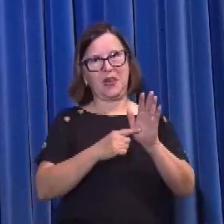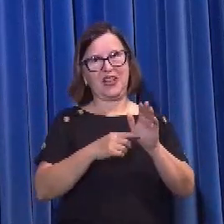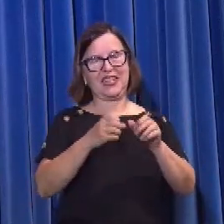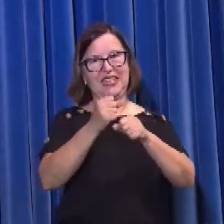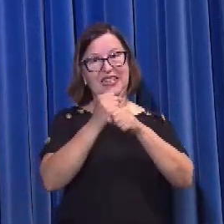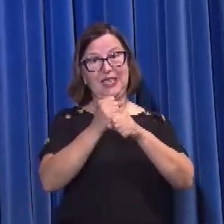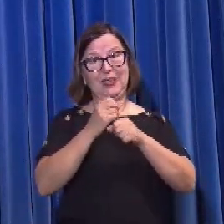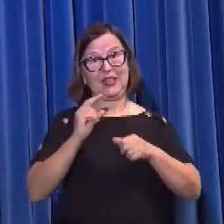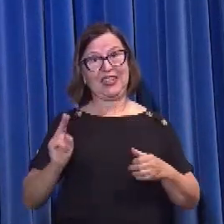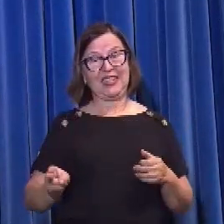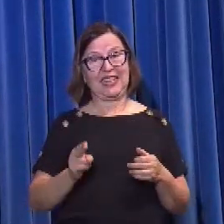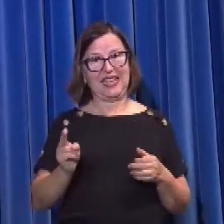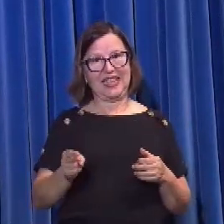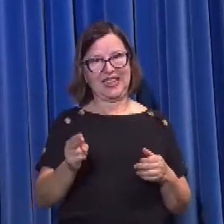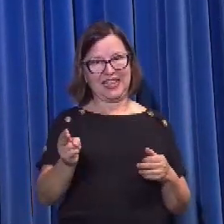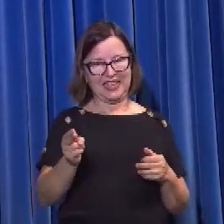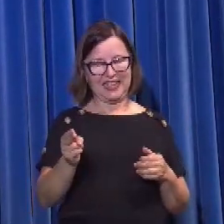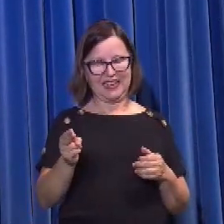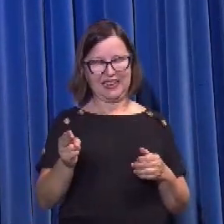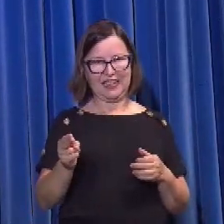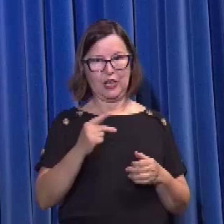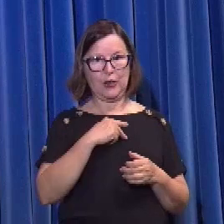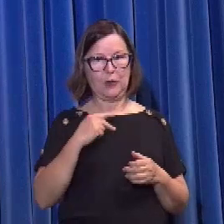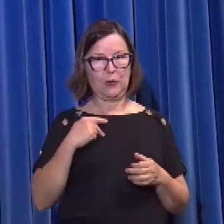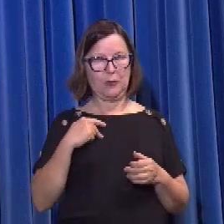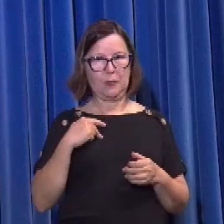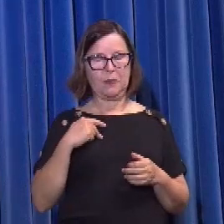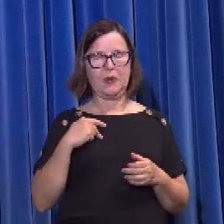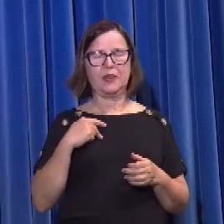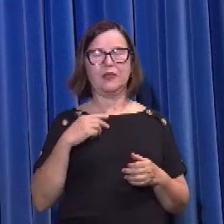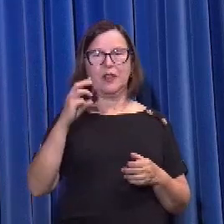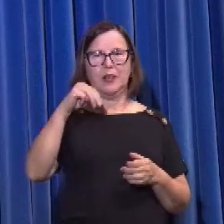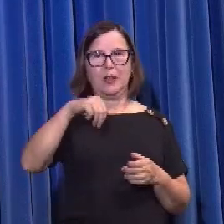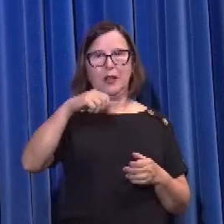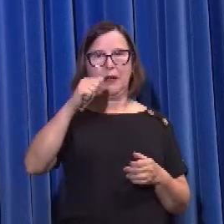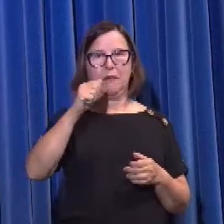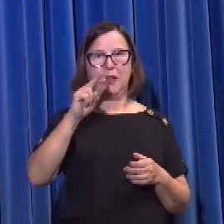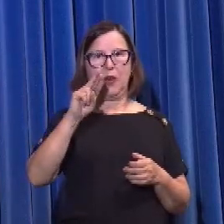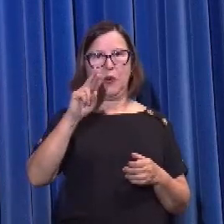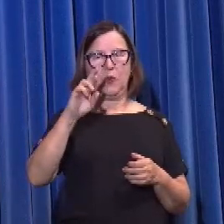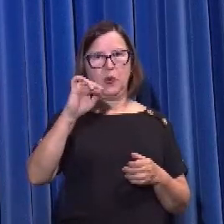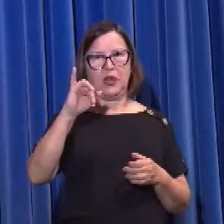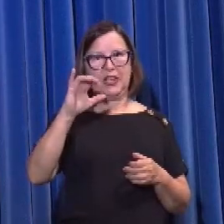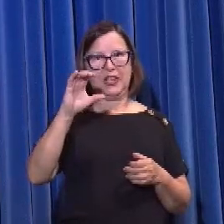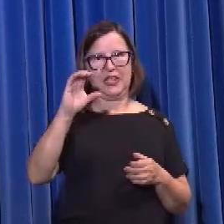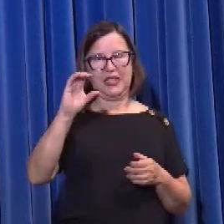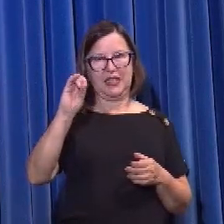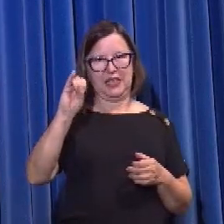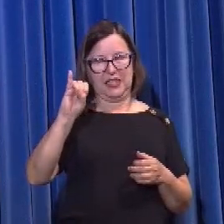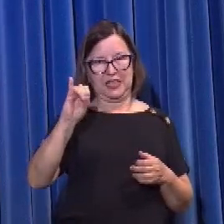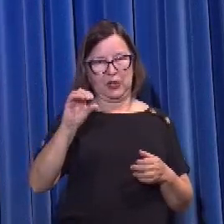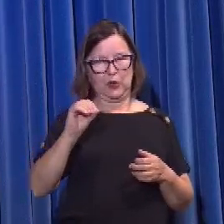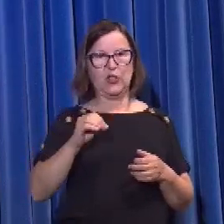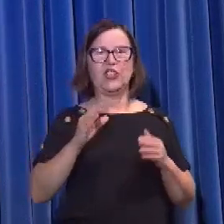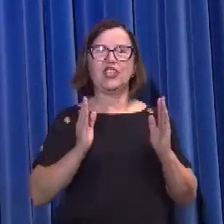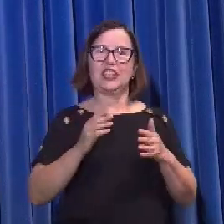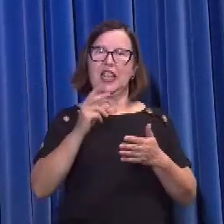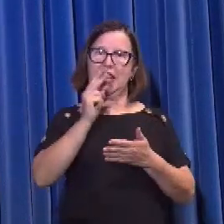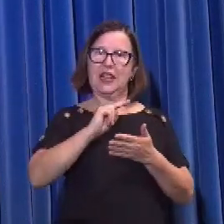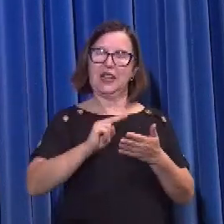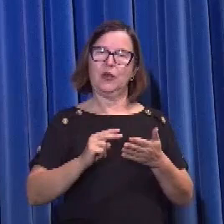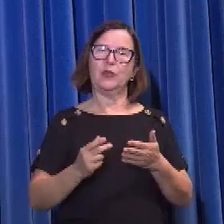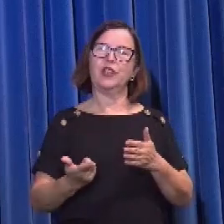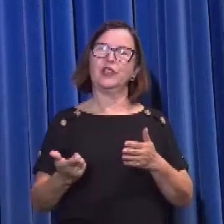Maurício leu logo no início da nossa reunião, e nós vamos ler novamente. Romanos capítulo 8, dos versículos 35